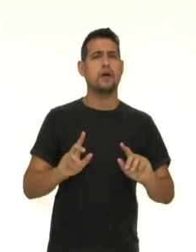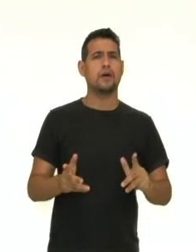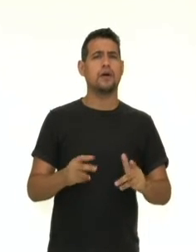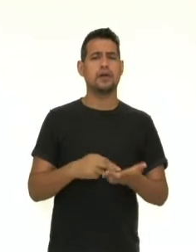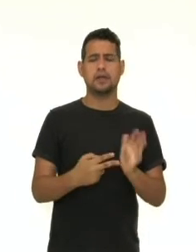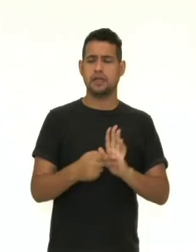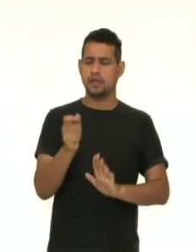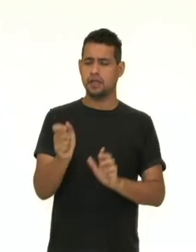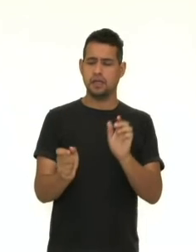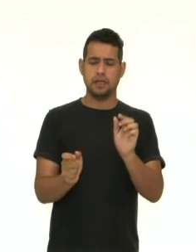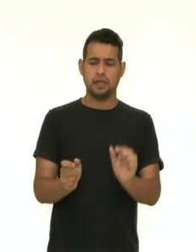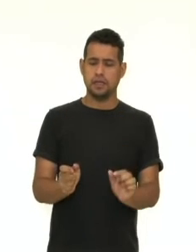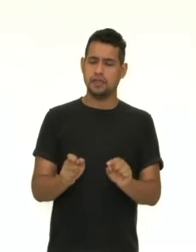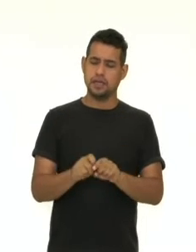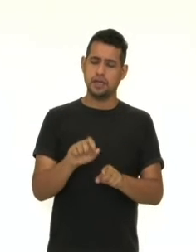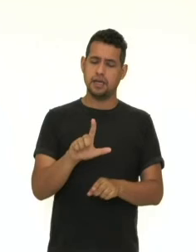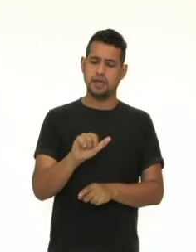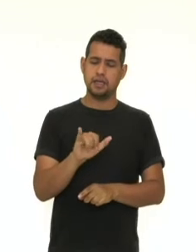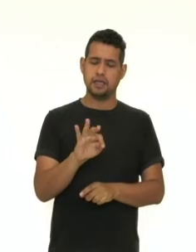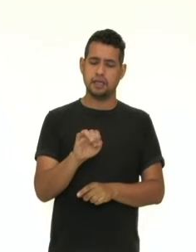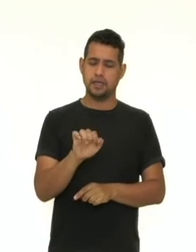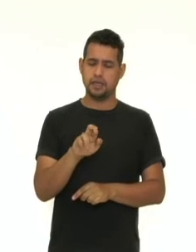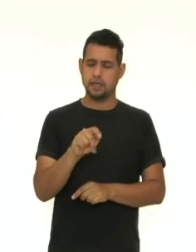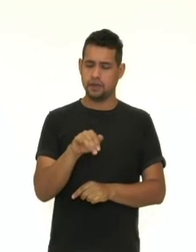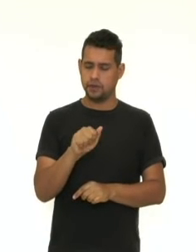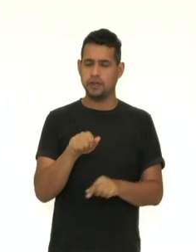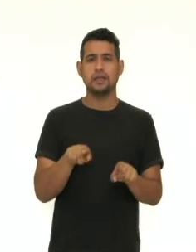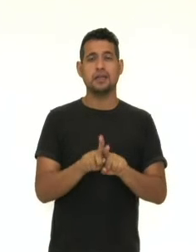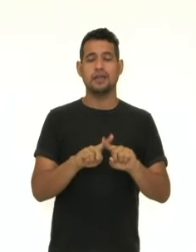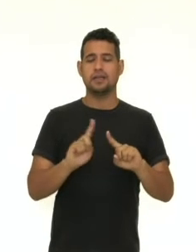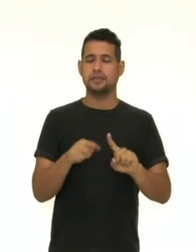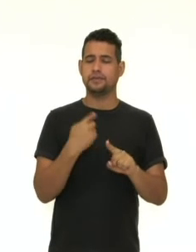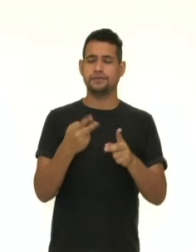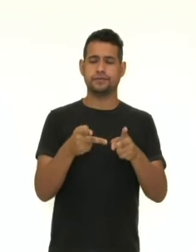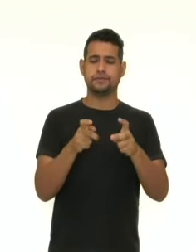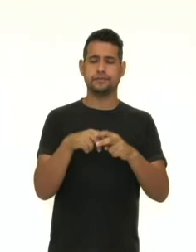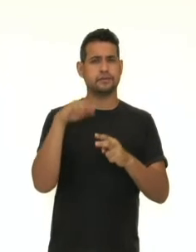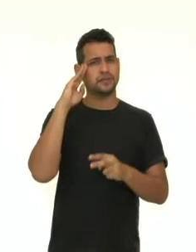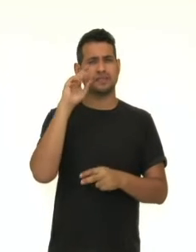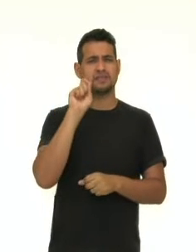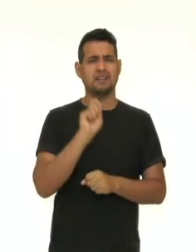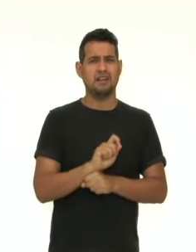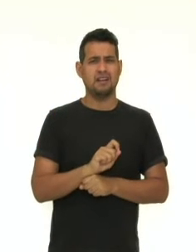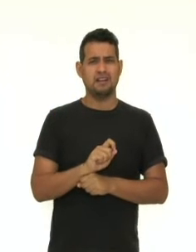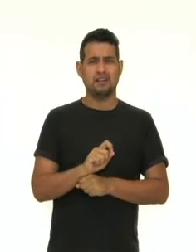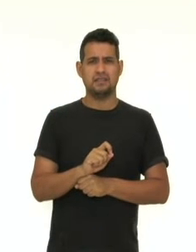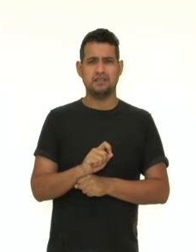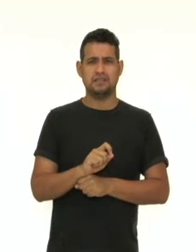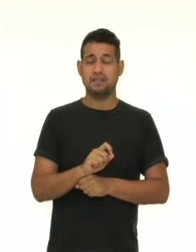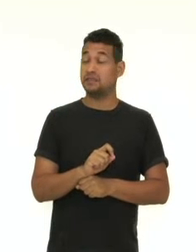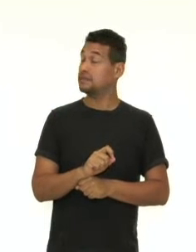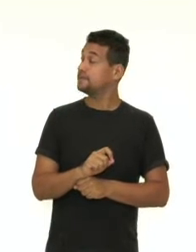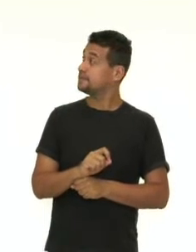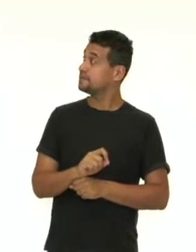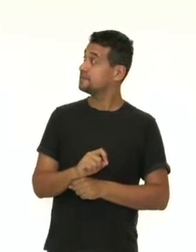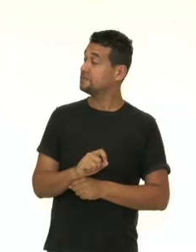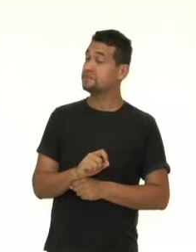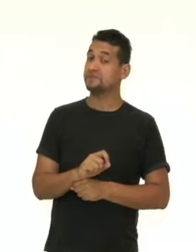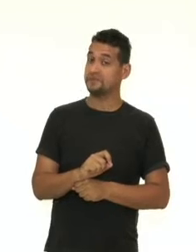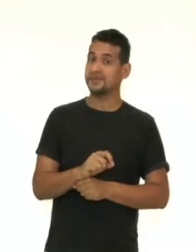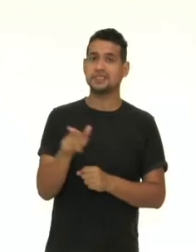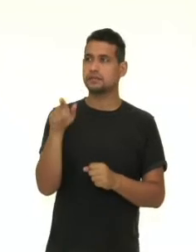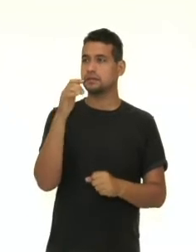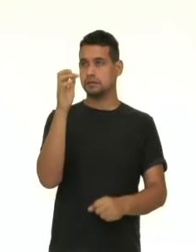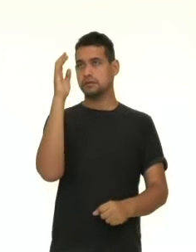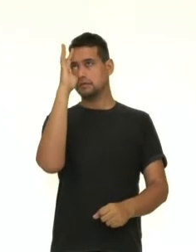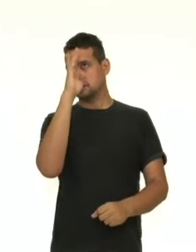das características da literatura realista. E nós observamos principalmente aqui, ó. Ele ficou